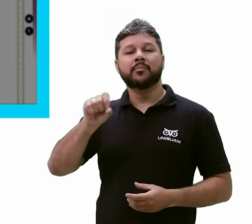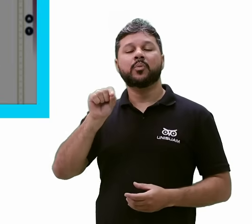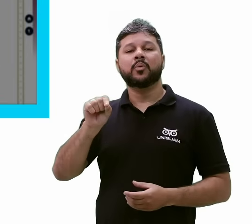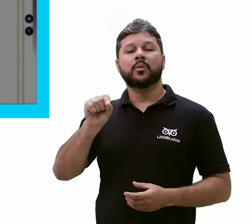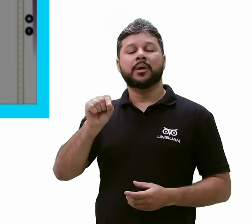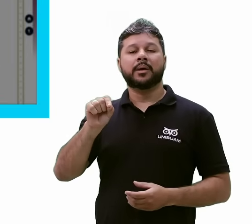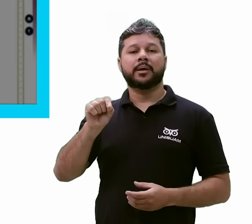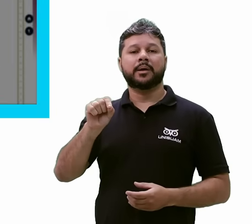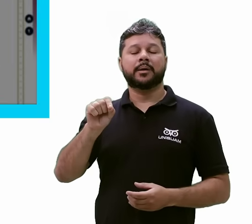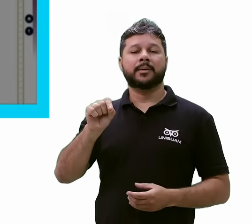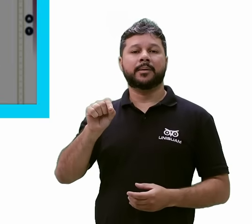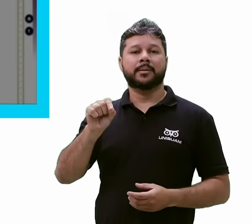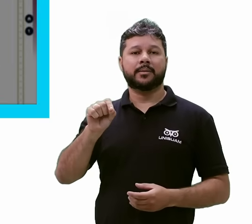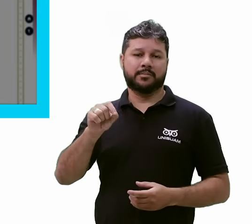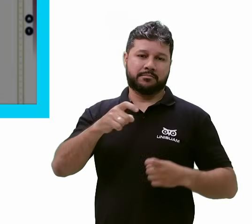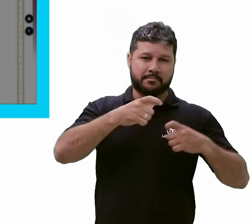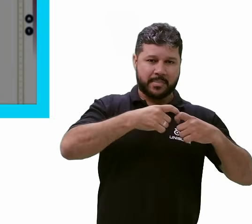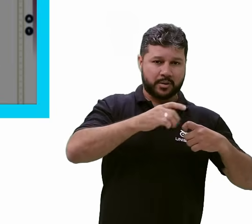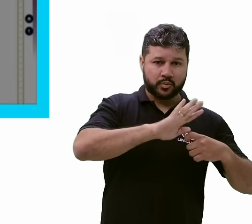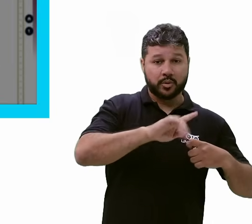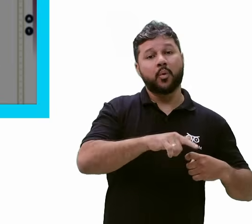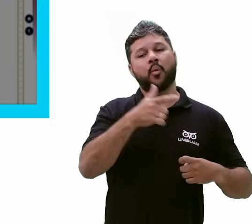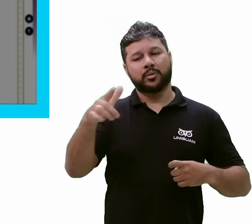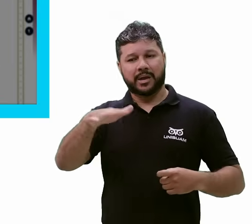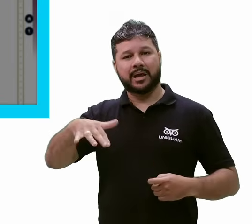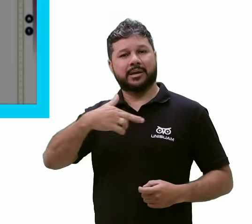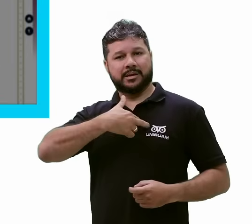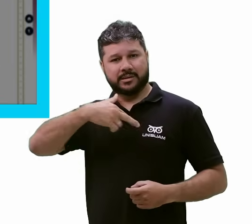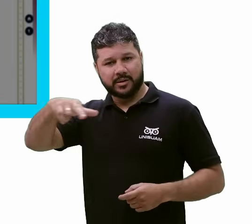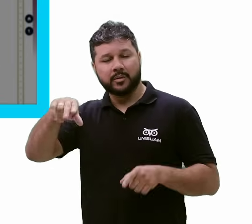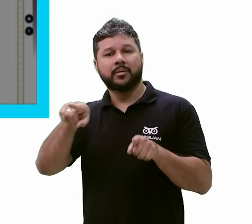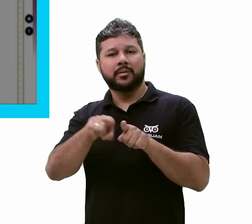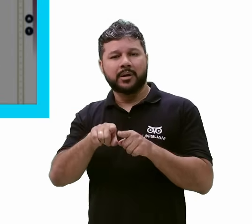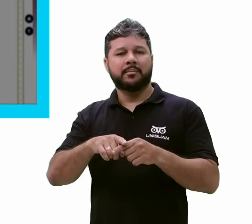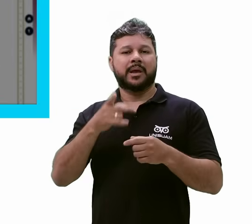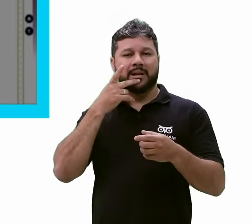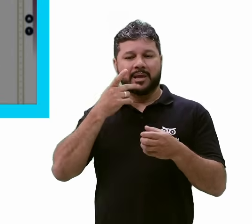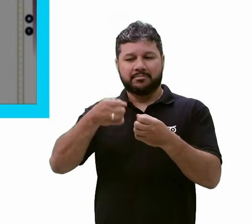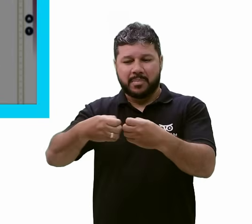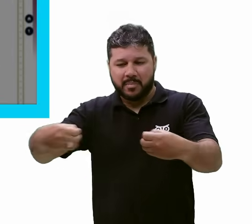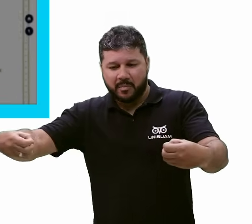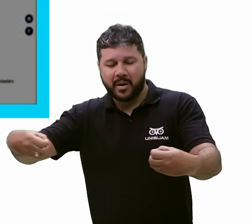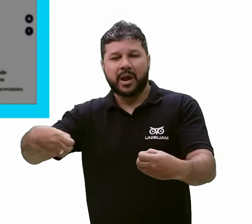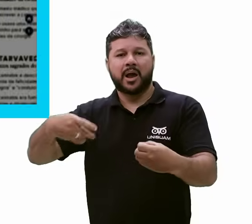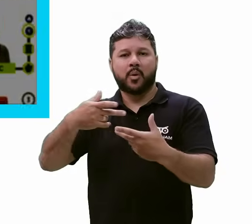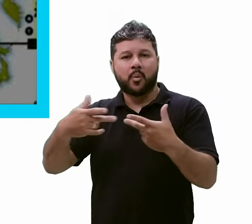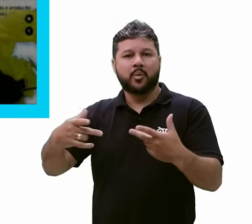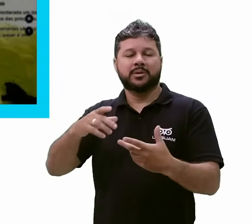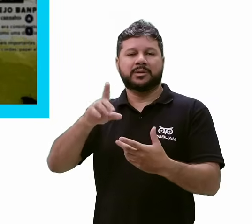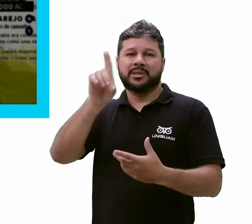Não só o uso médico, tá? E isso presente em textos sagrados e tudo mais.